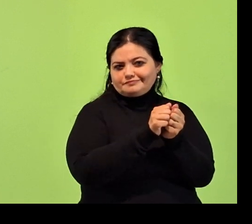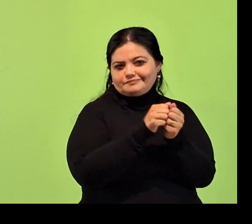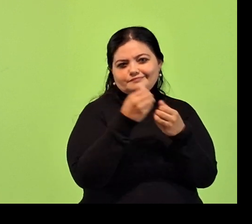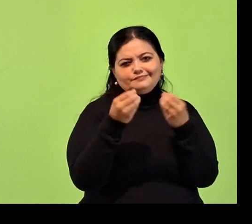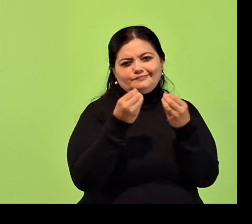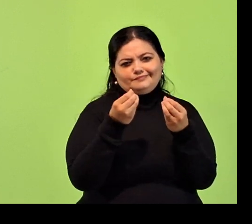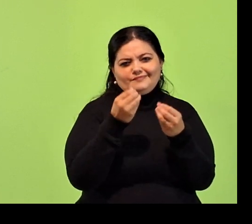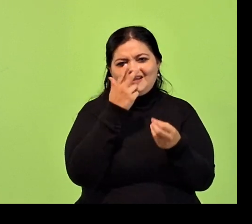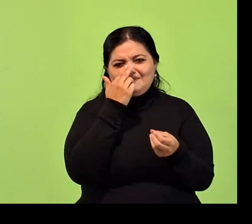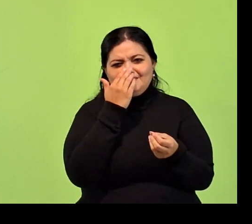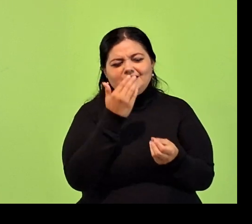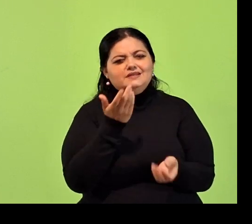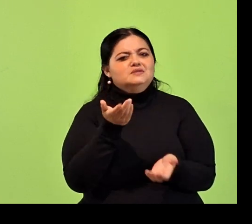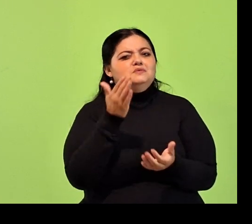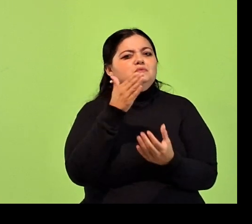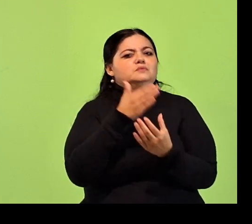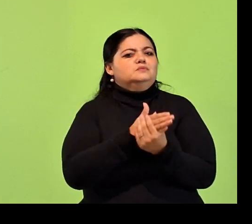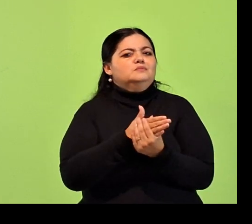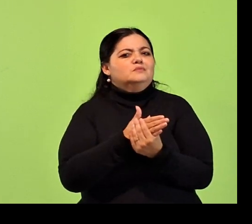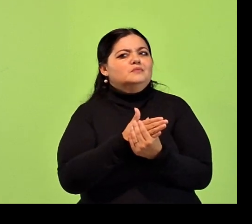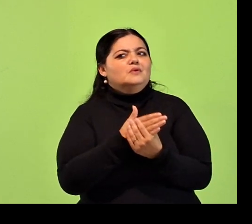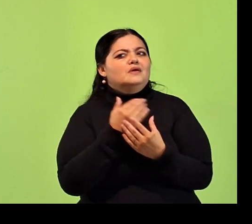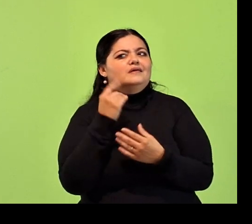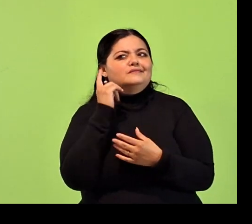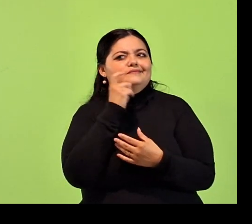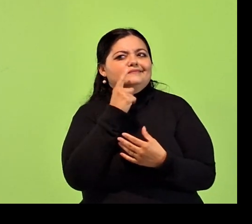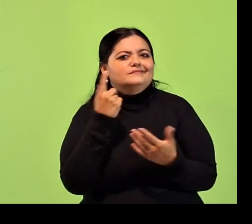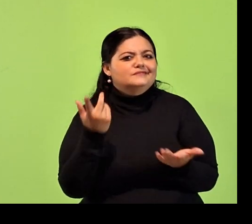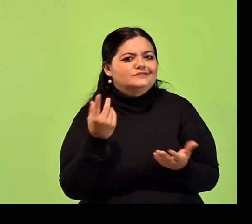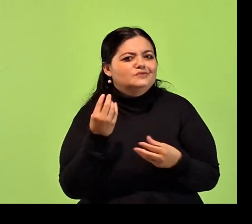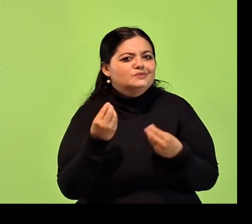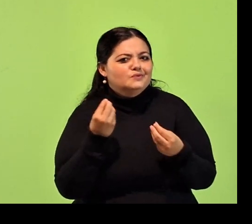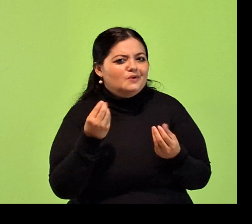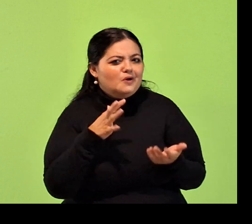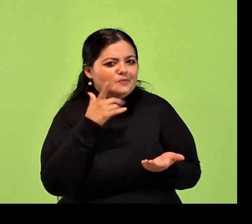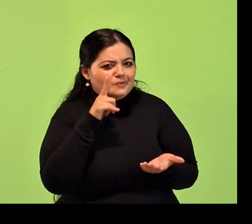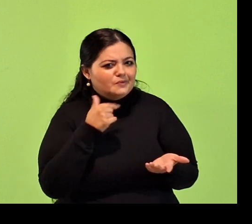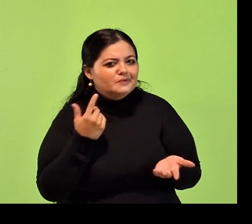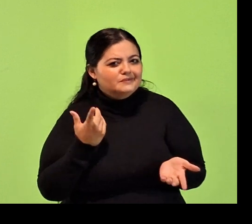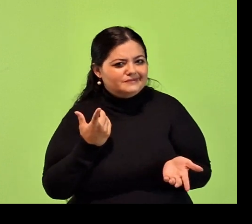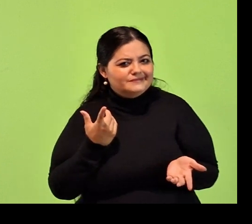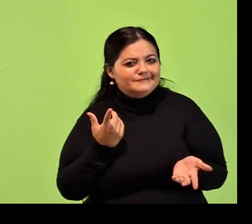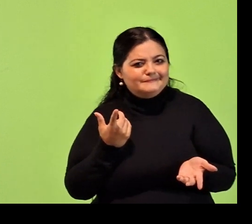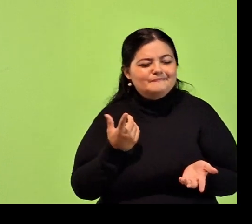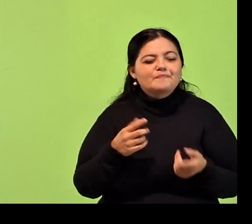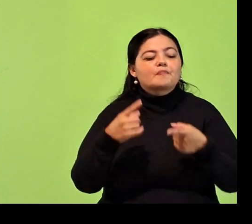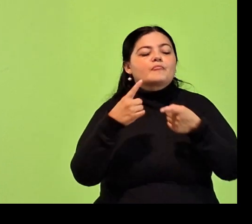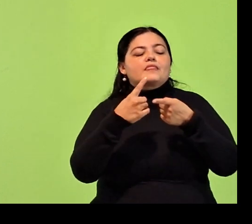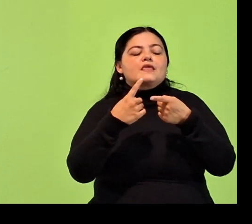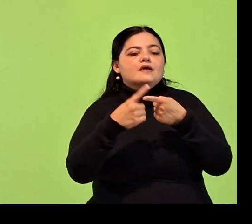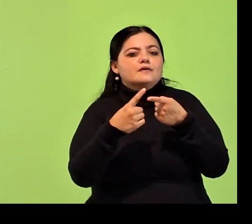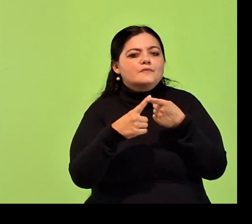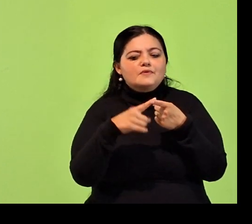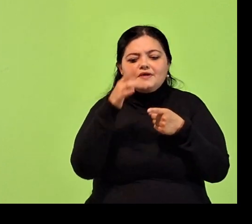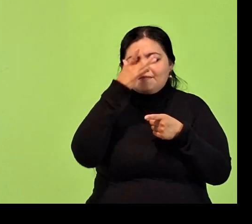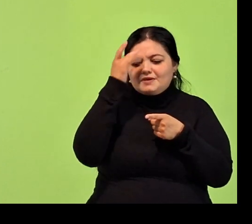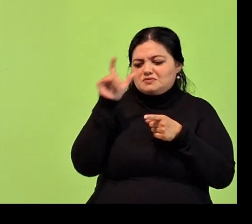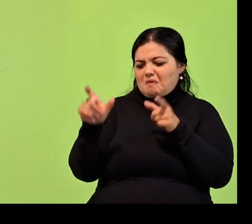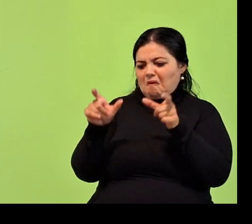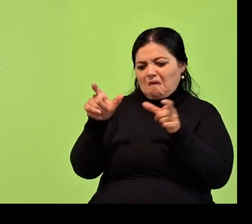ainda mais inflado e ainda mais insustentável se tentassem estabelecer conexões inexistentes entre essas